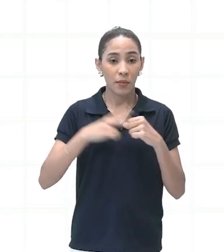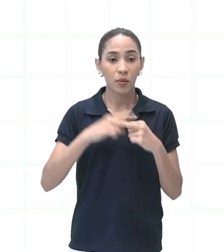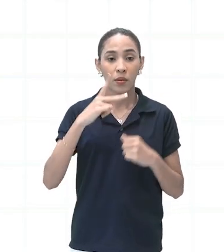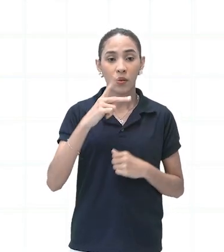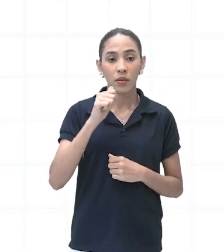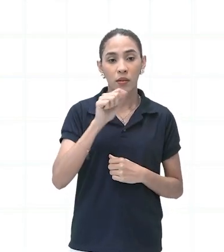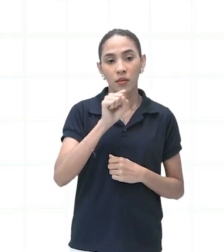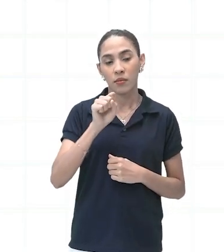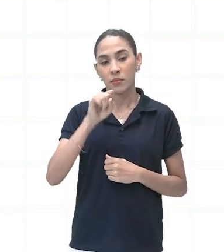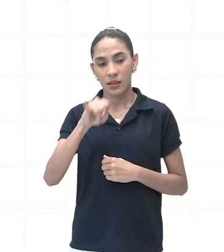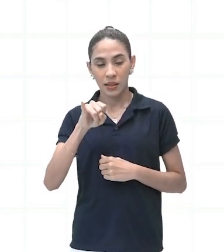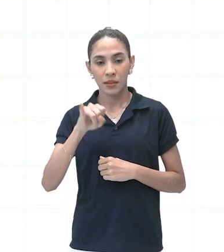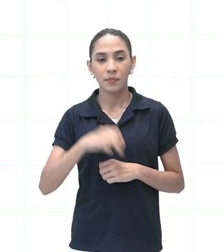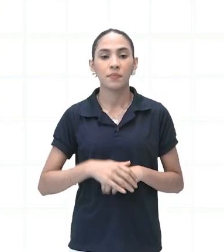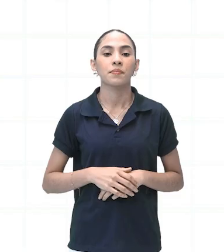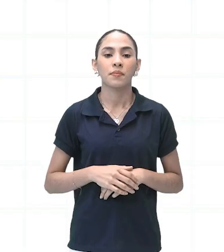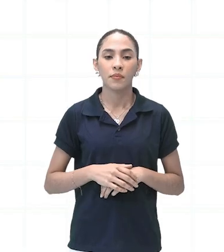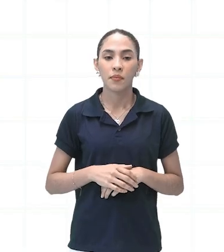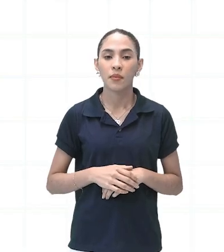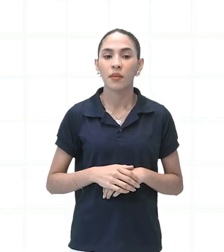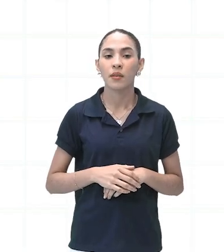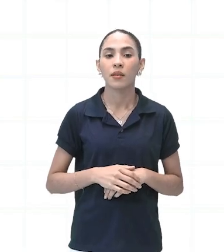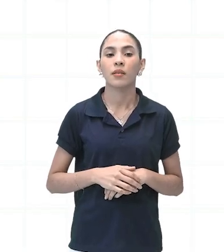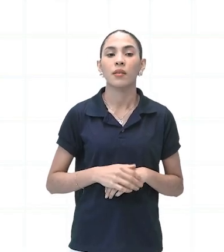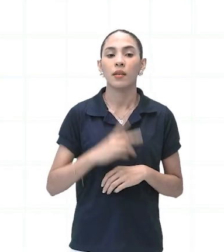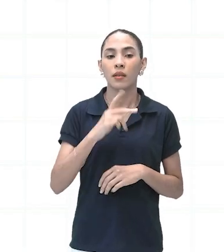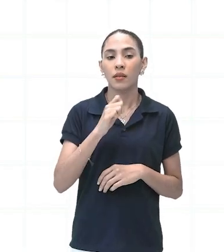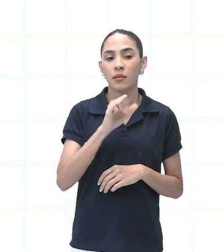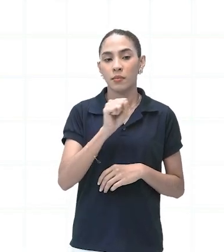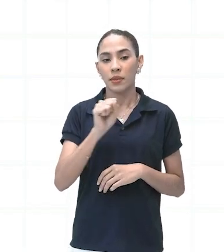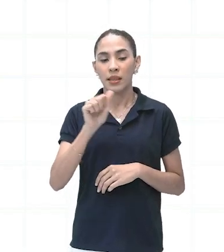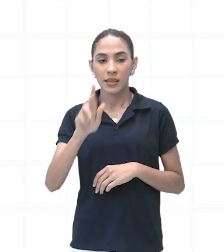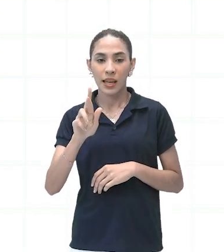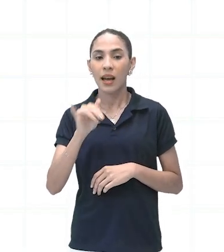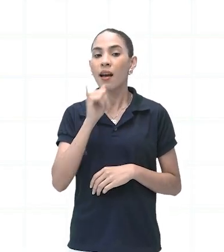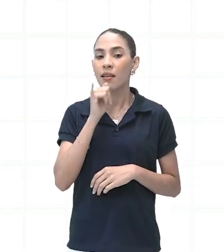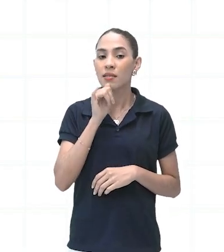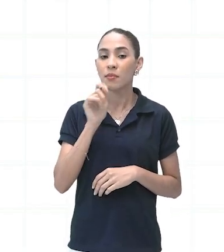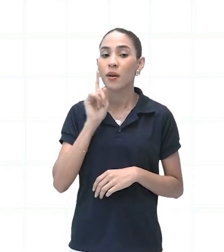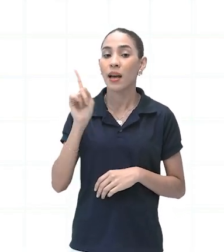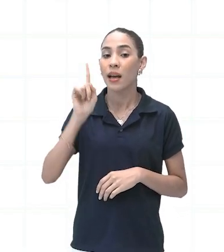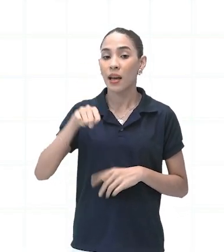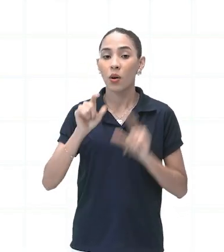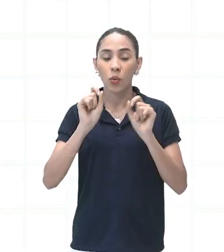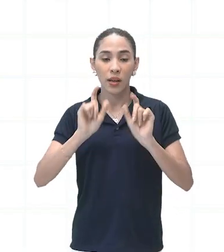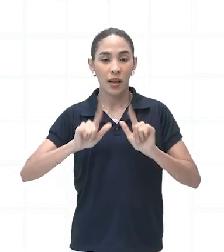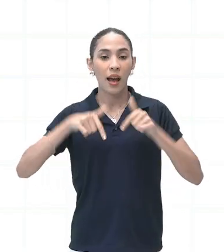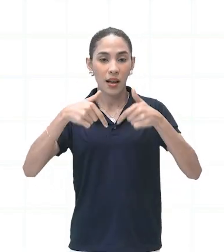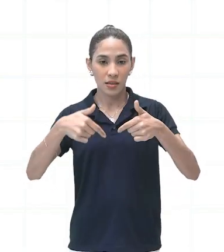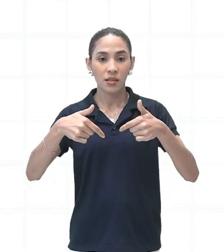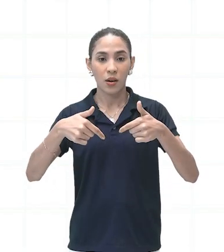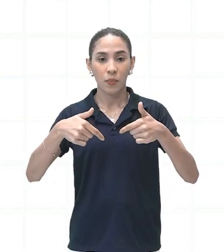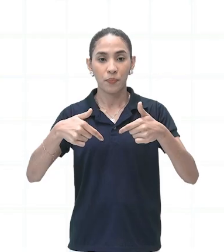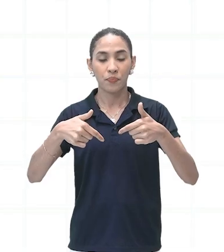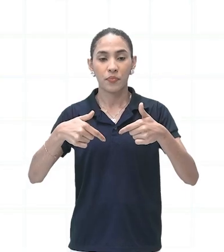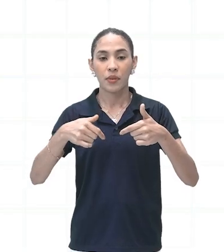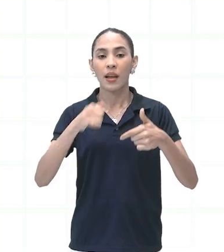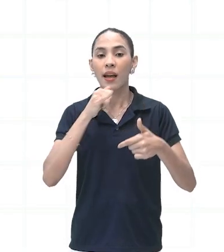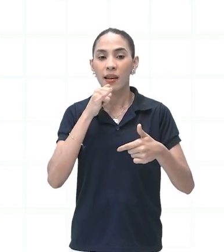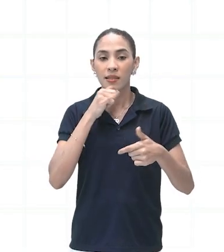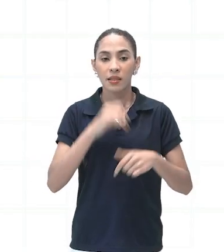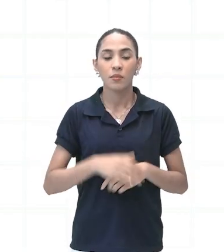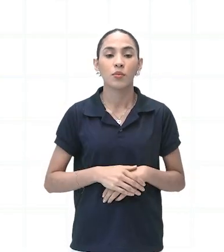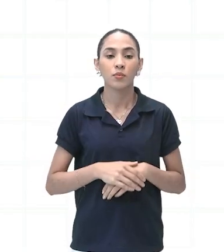passei, correto? Ora, passar, neste caso aqui, é justamente a ação, né? Ali de estar um